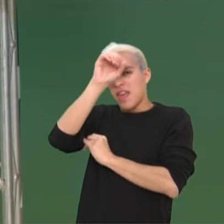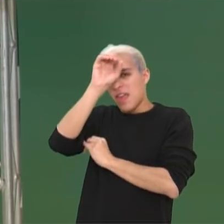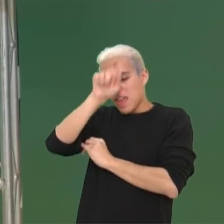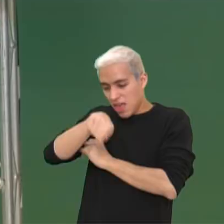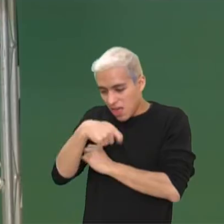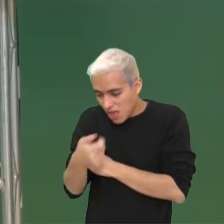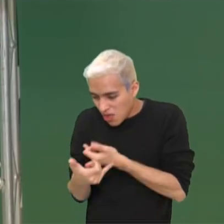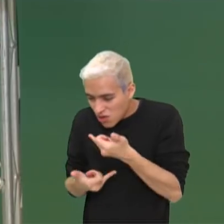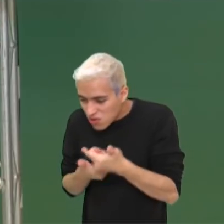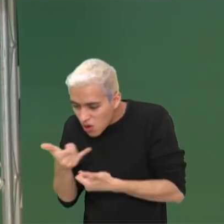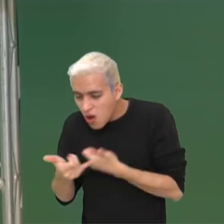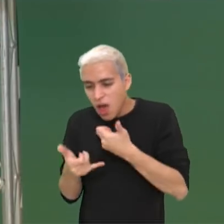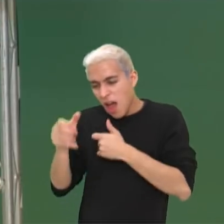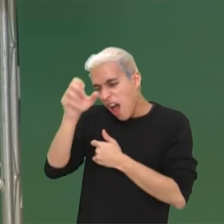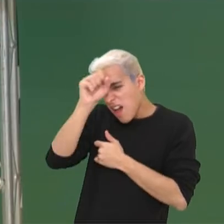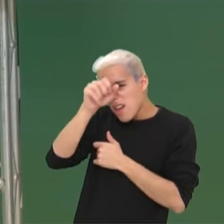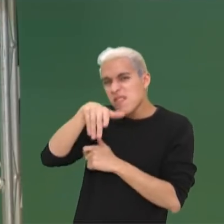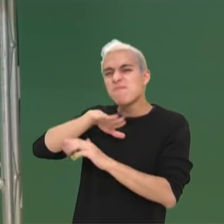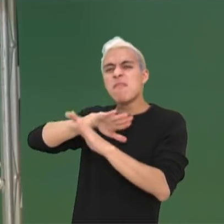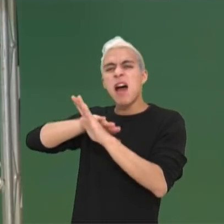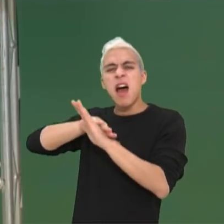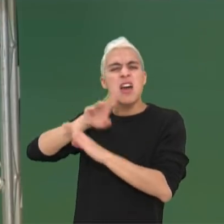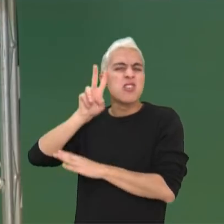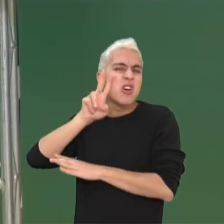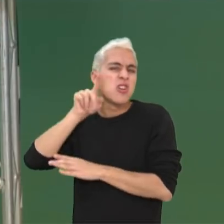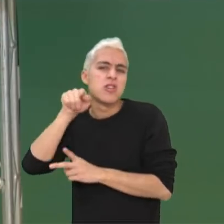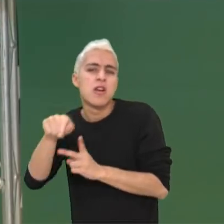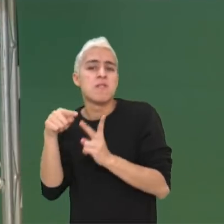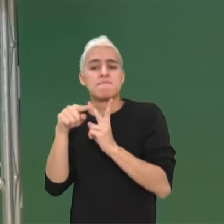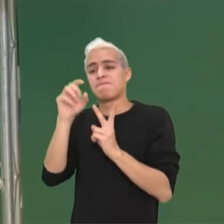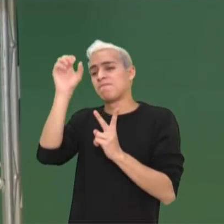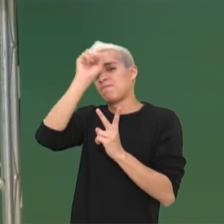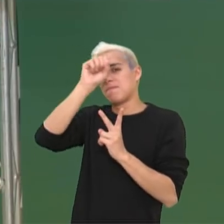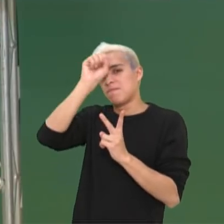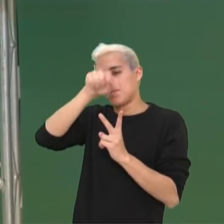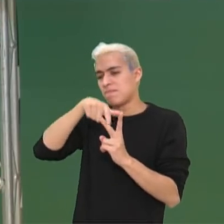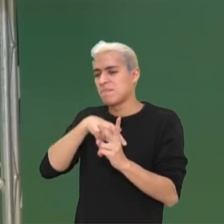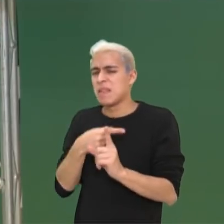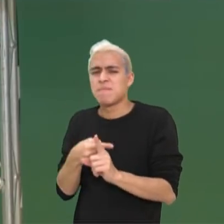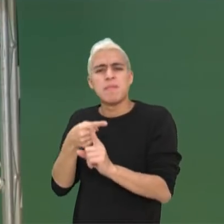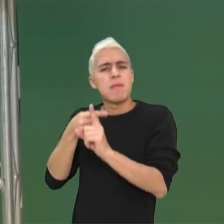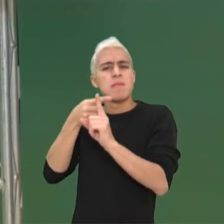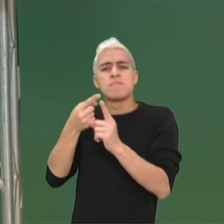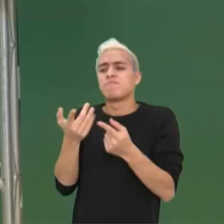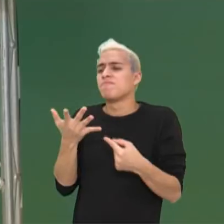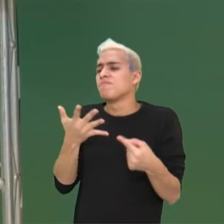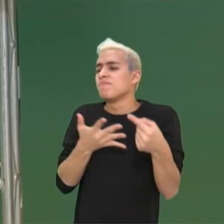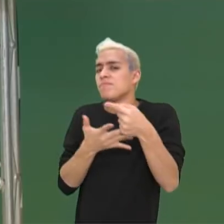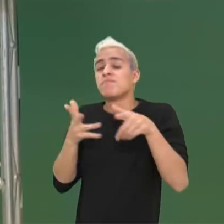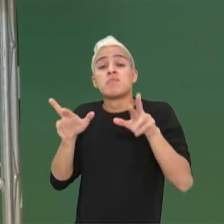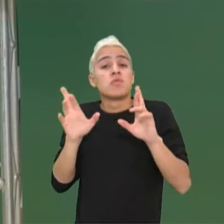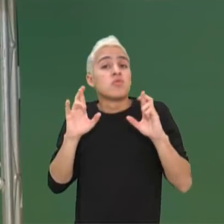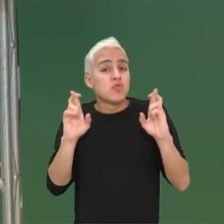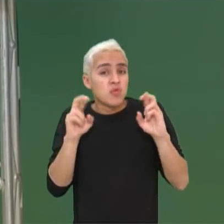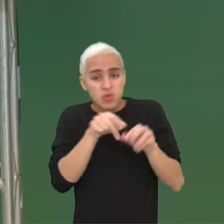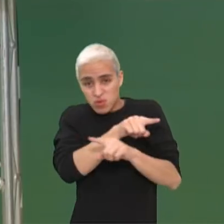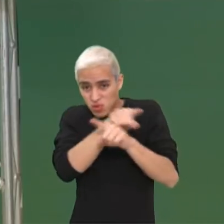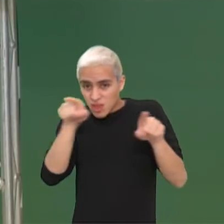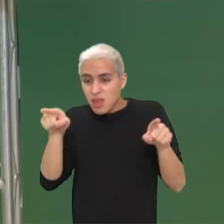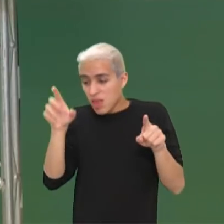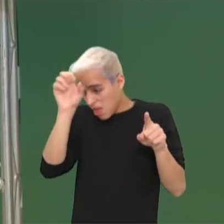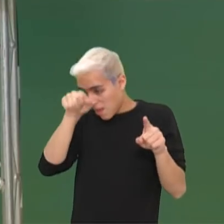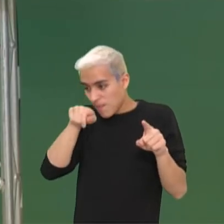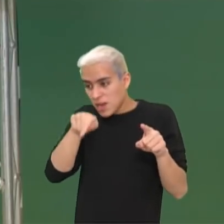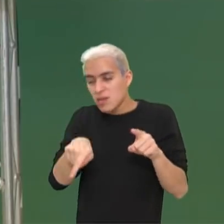jogos de tabuleiro, vamos estar, né, aprendendo história, vamos estar aprendendo, tendo benefícios, então espero que vocês tenham